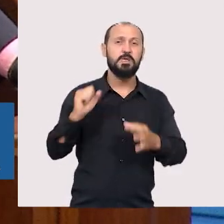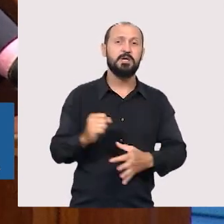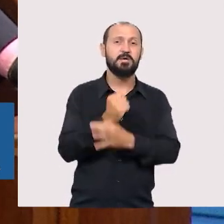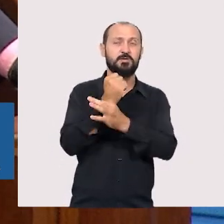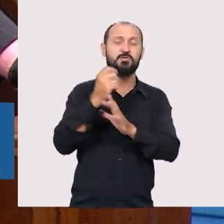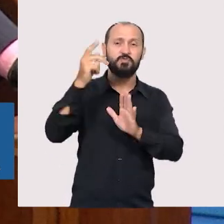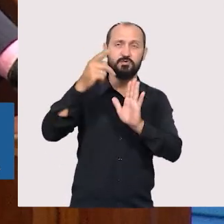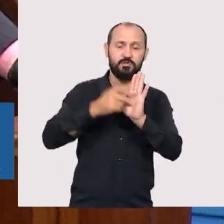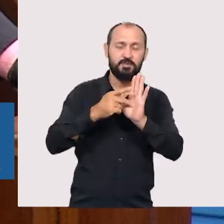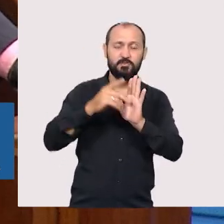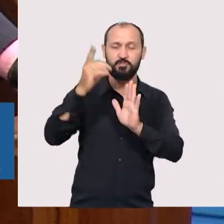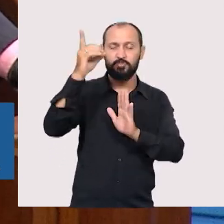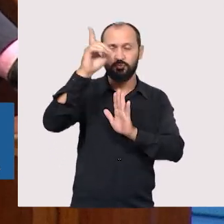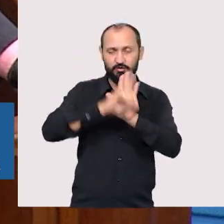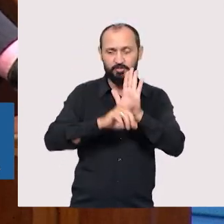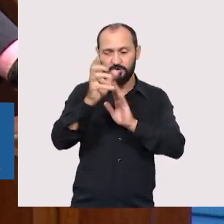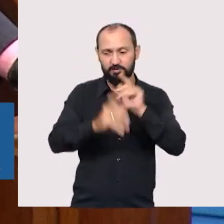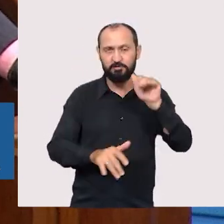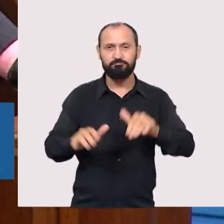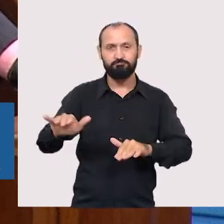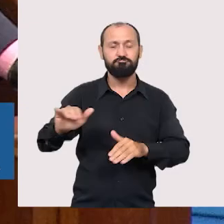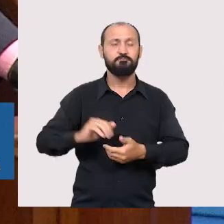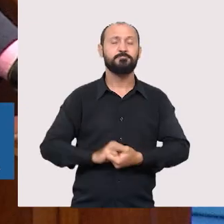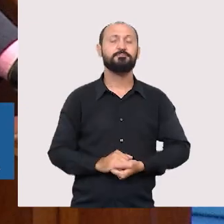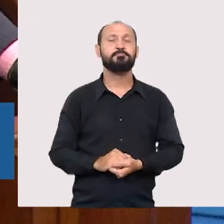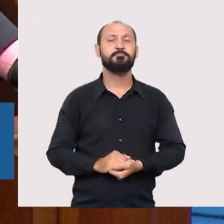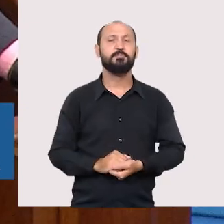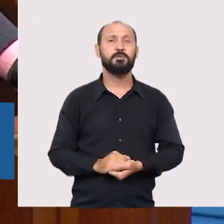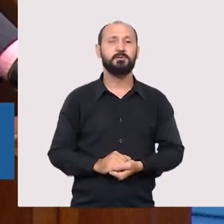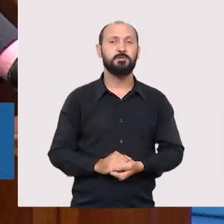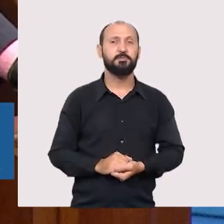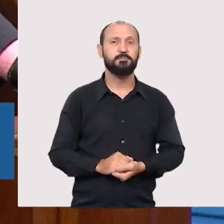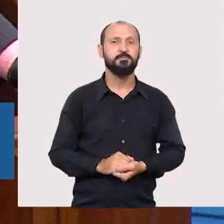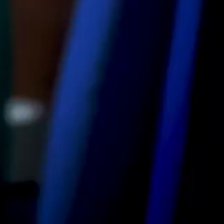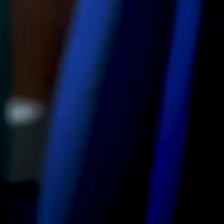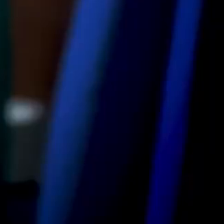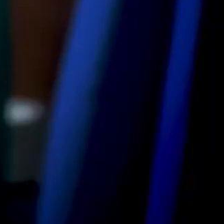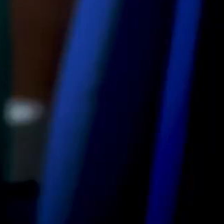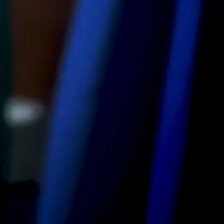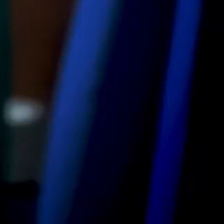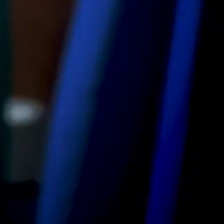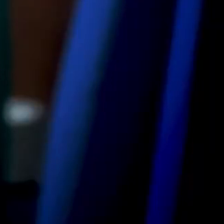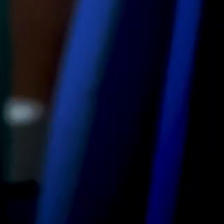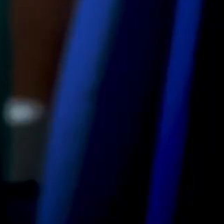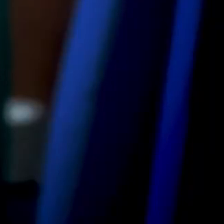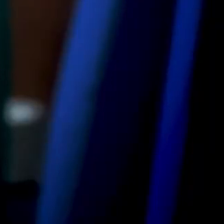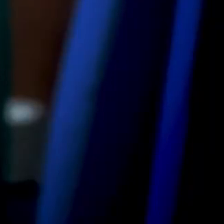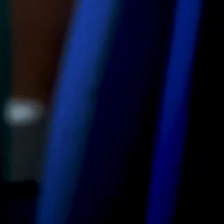nossa sociedade realmente possa garantir de forma efetiva os direitos das nossas crianças e adolescentes.